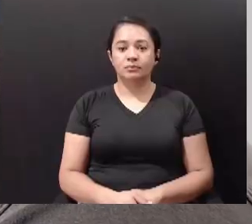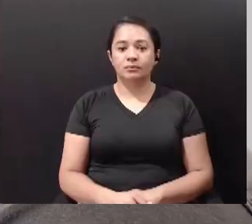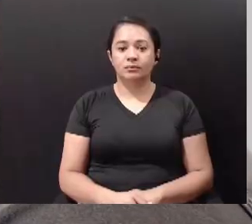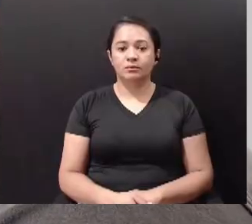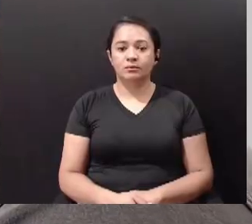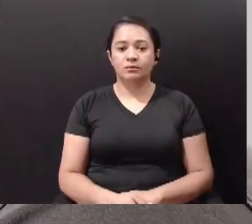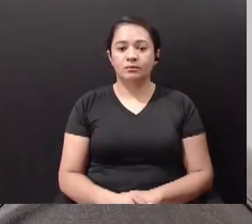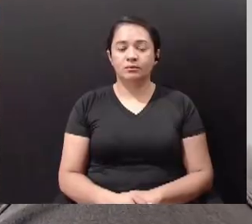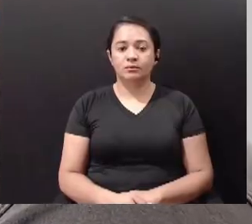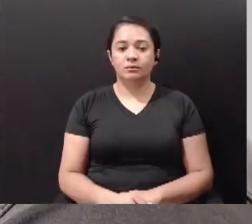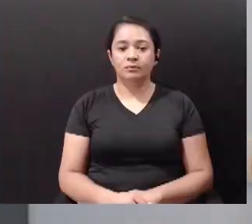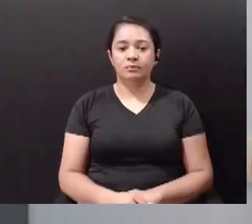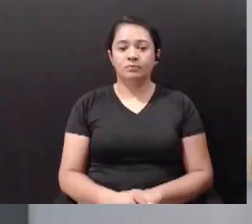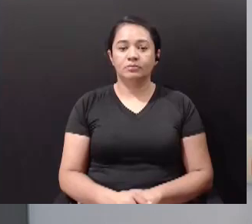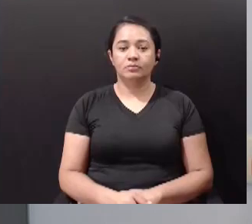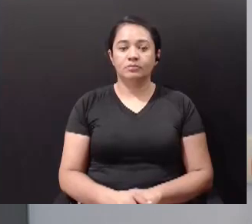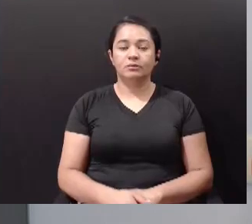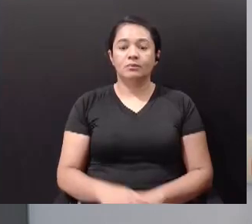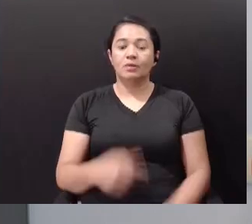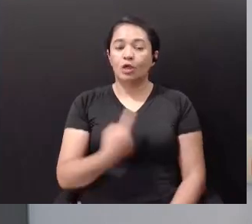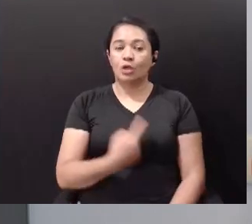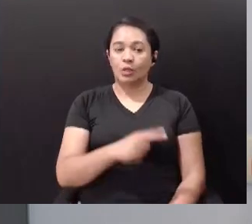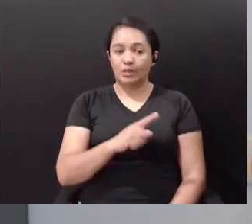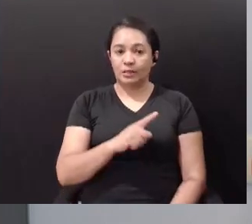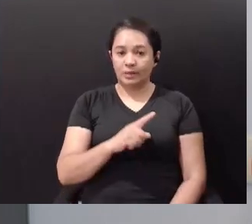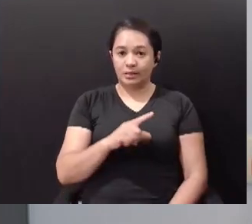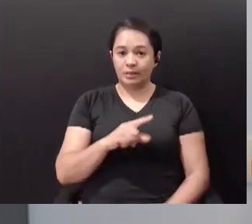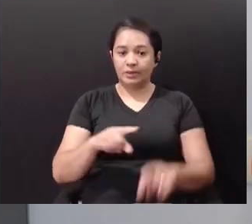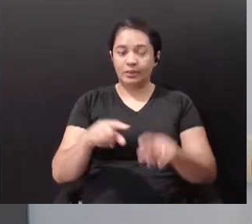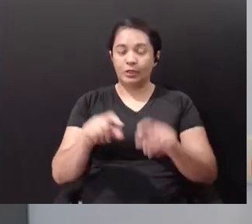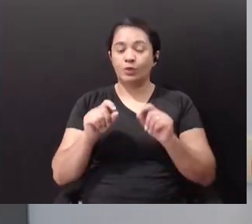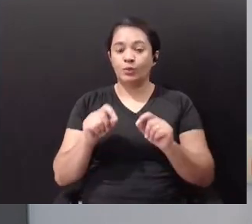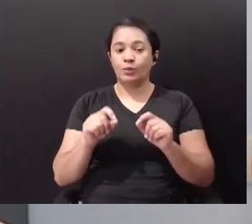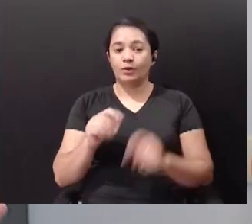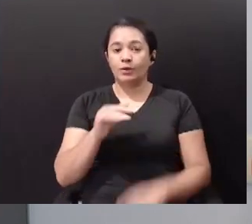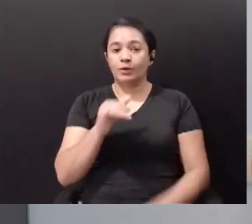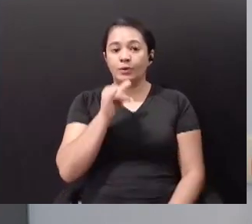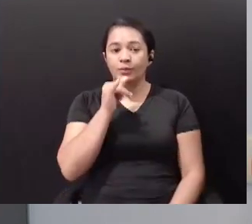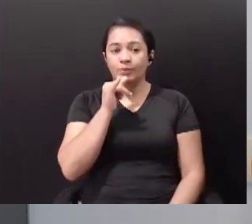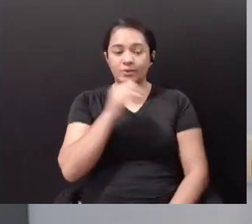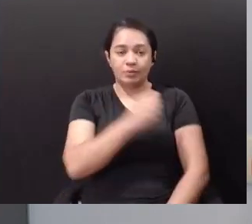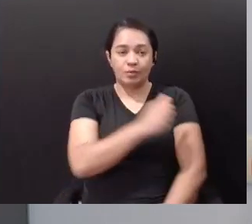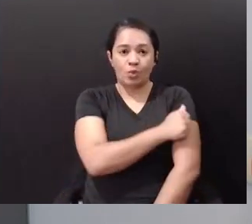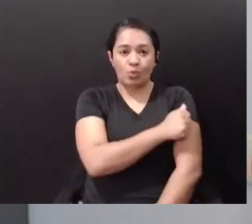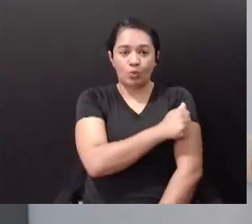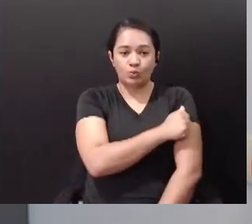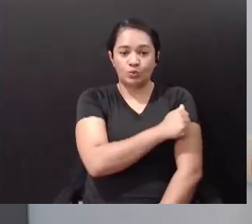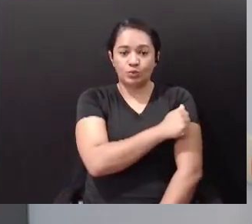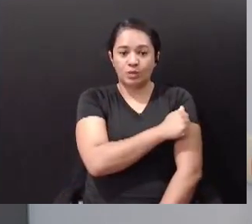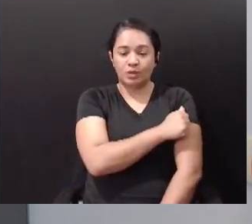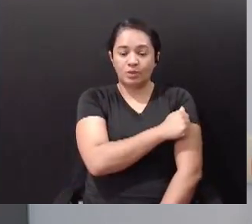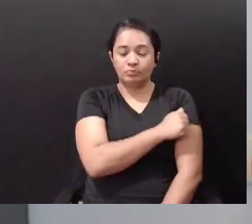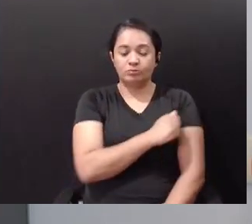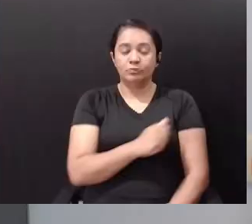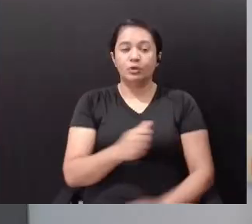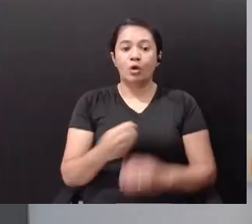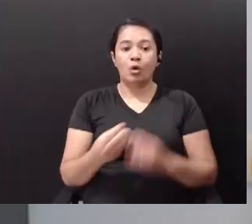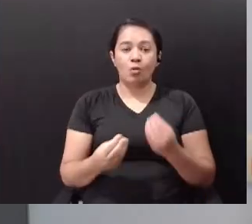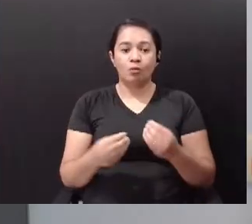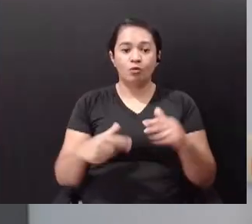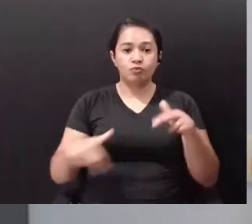Nós temos também, no caso, por exemplo, dos estudantes, uma circulação muito grande em relação a